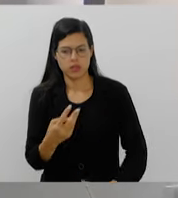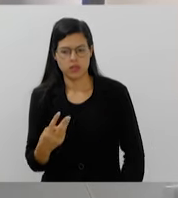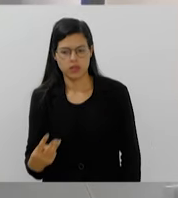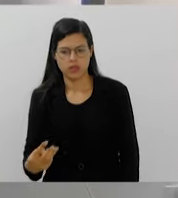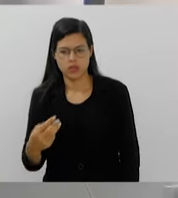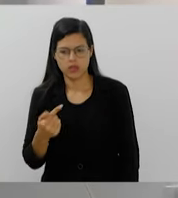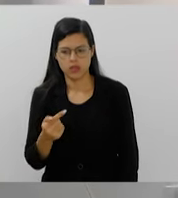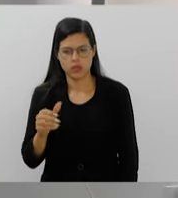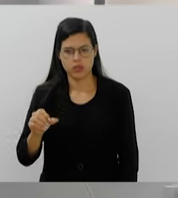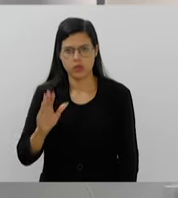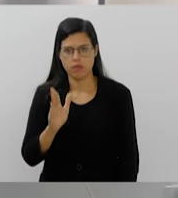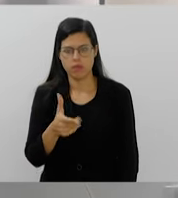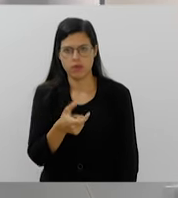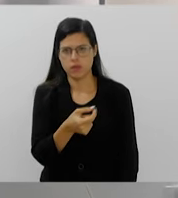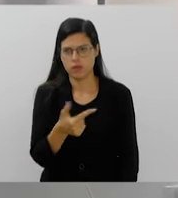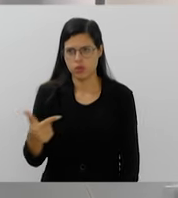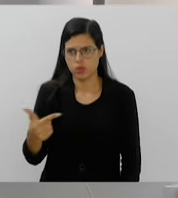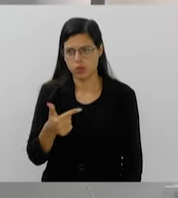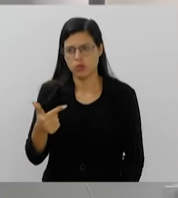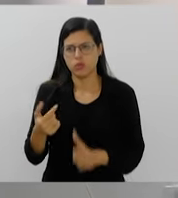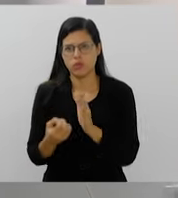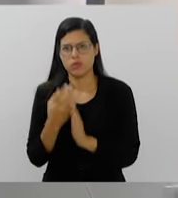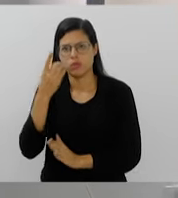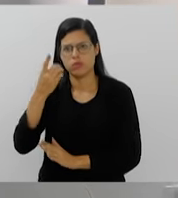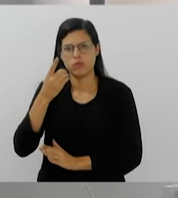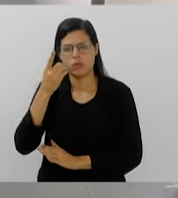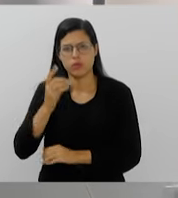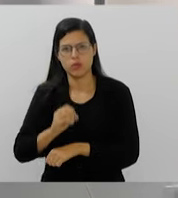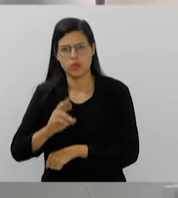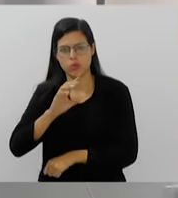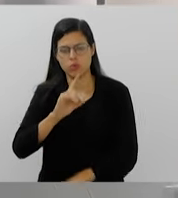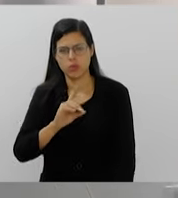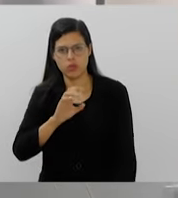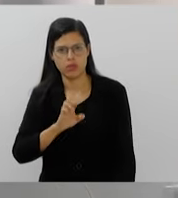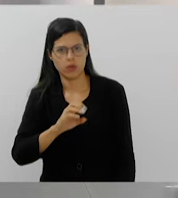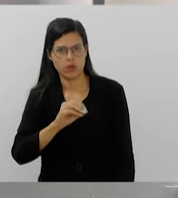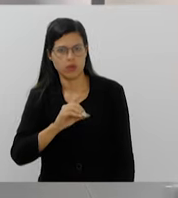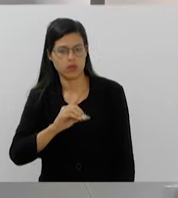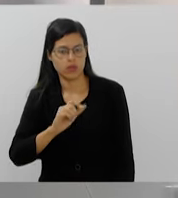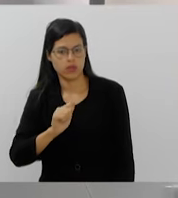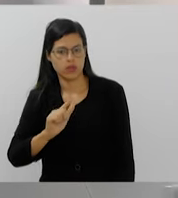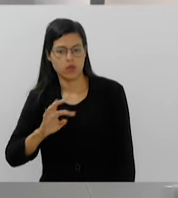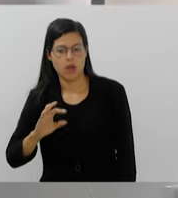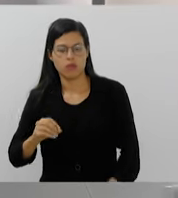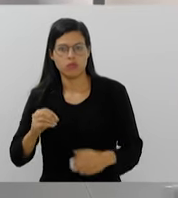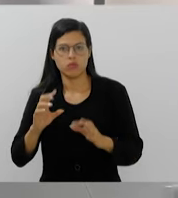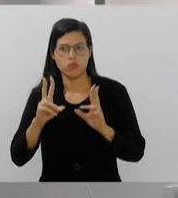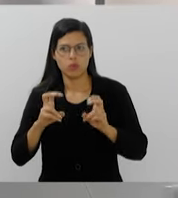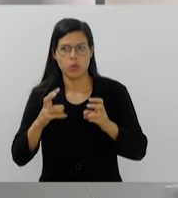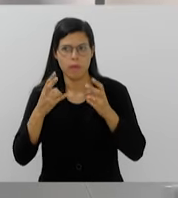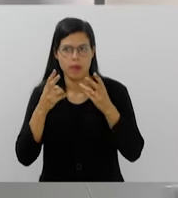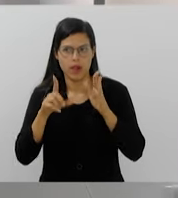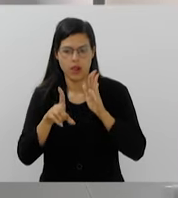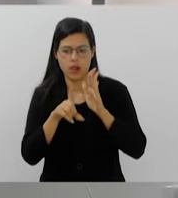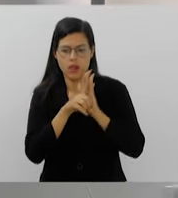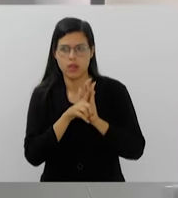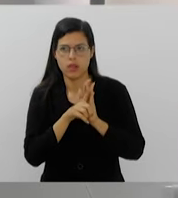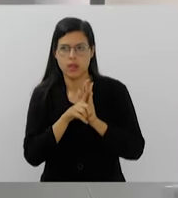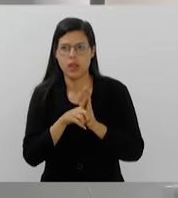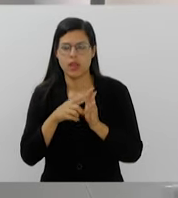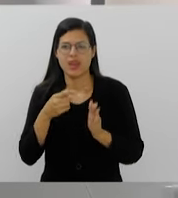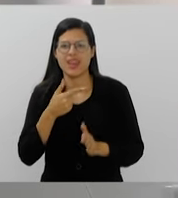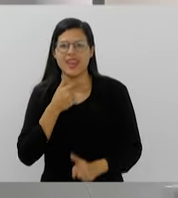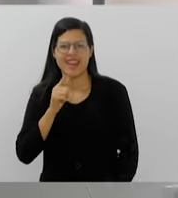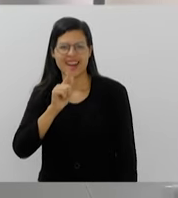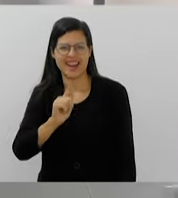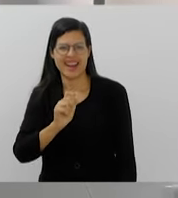6379 de 22, de autoria do deputado Dr. Deodalto, que dispõe sobre a lei estadual de atenção à gagueira e à pessoa que